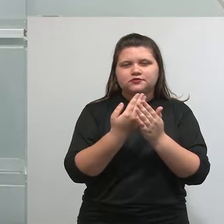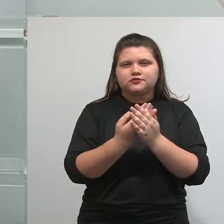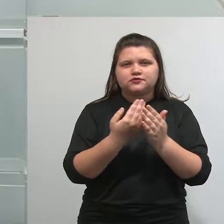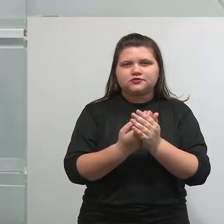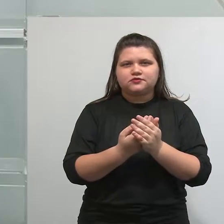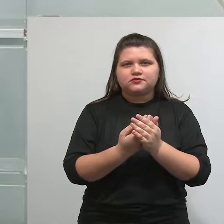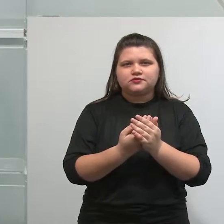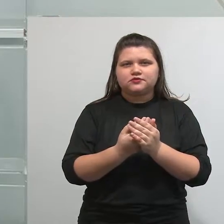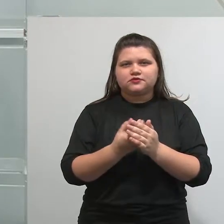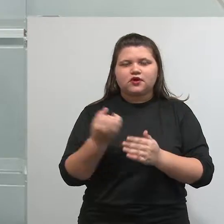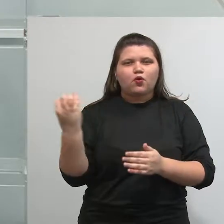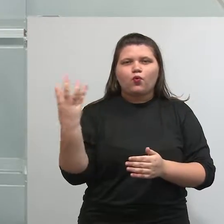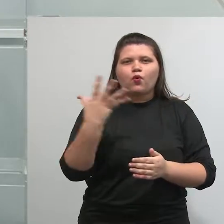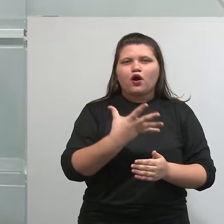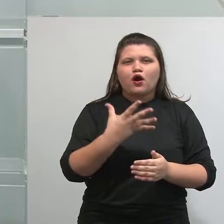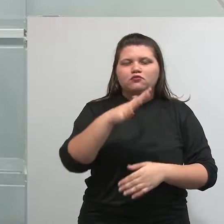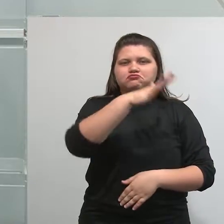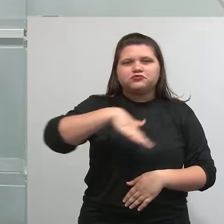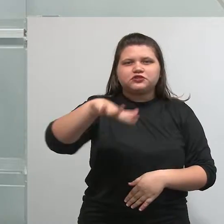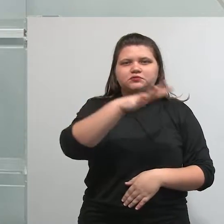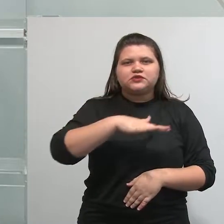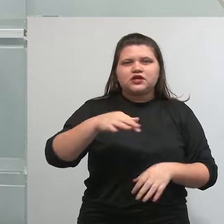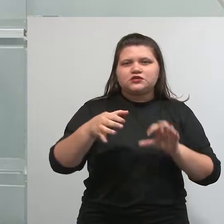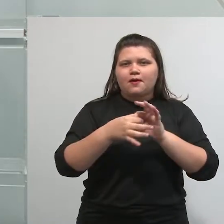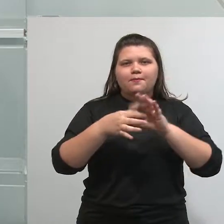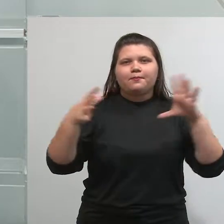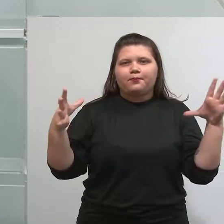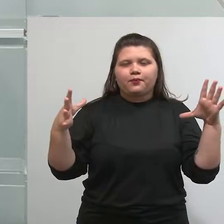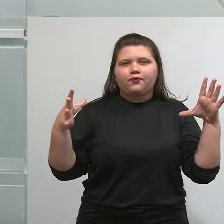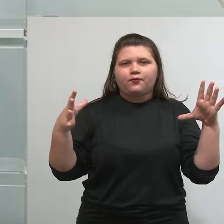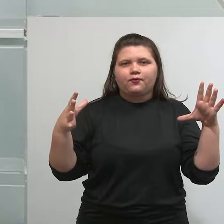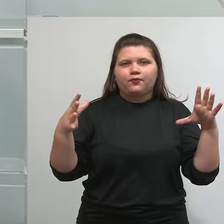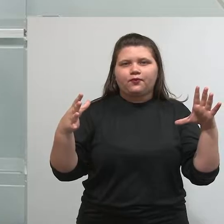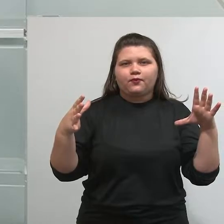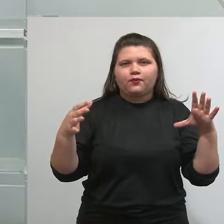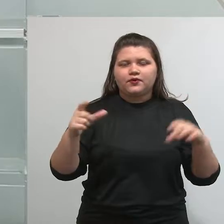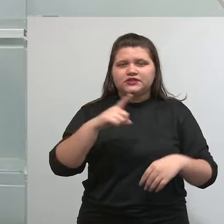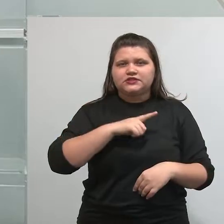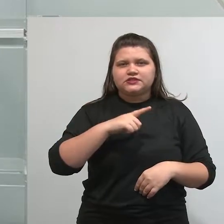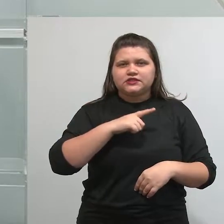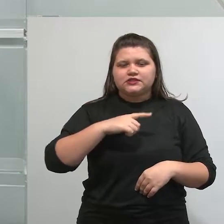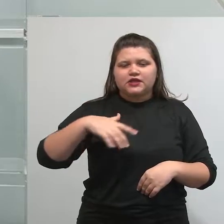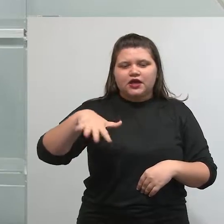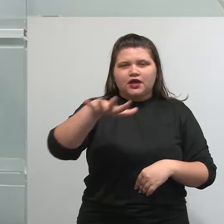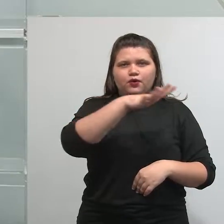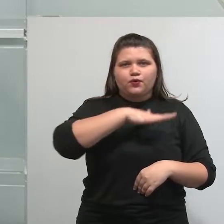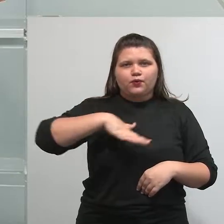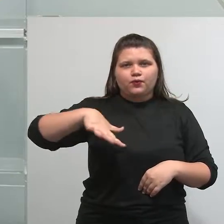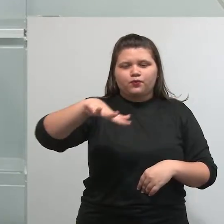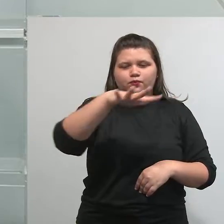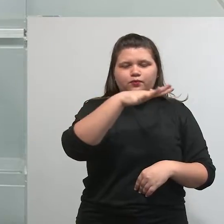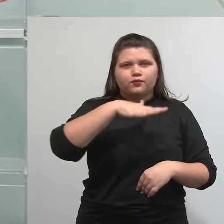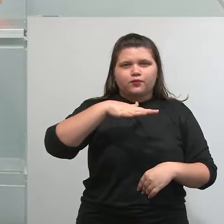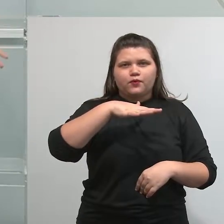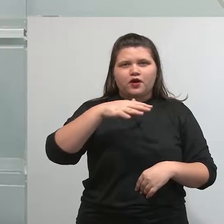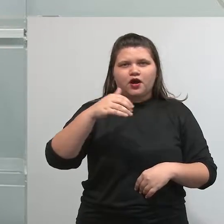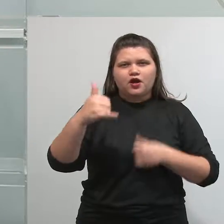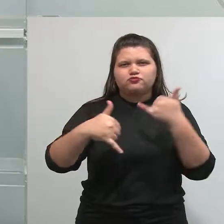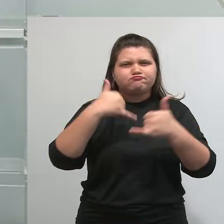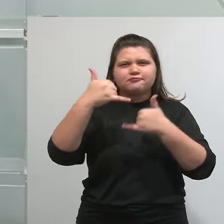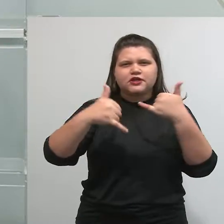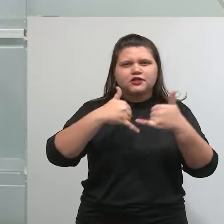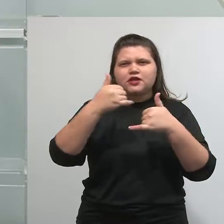ali disponíveis para a realização de atividades, se tem uma quadra, se tem um pátio, se não tem também, é importante